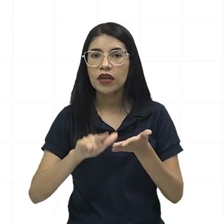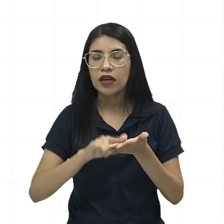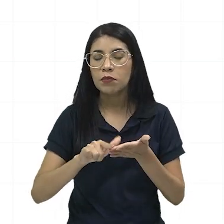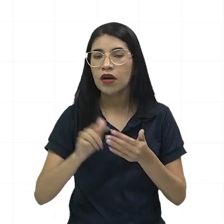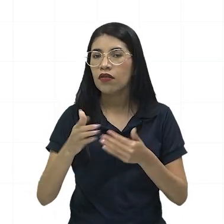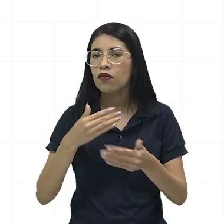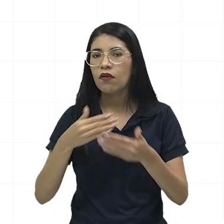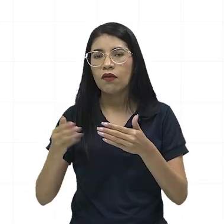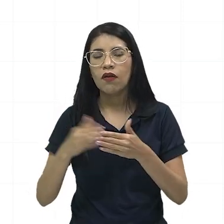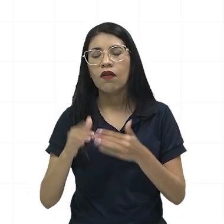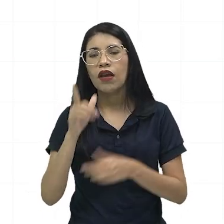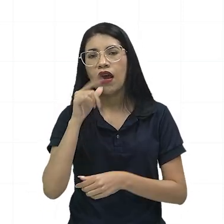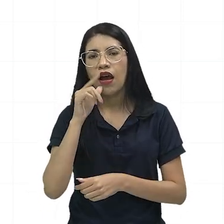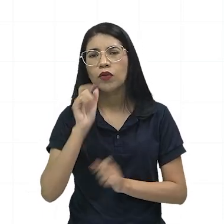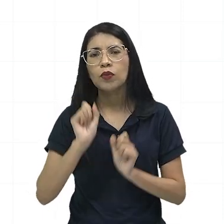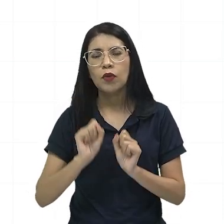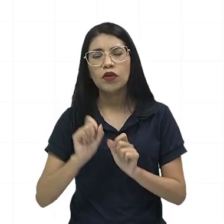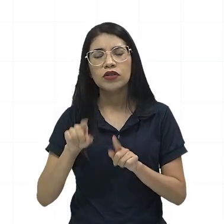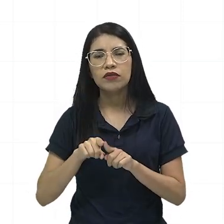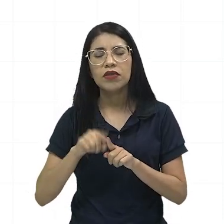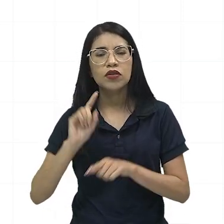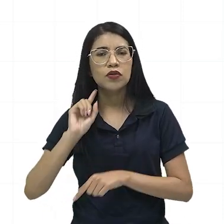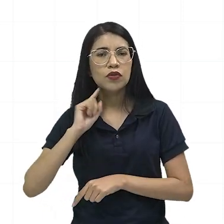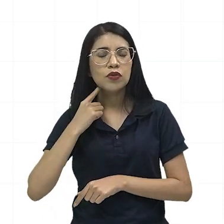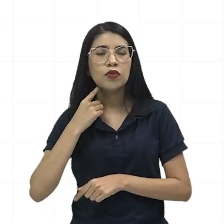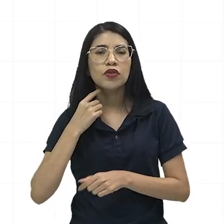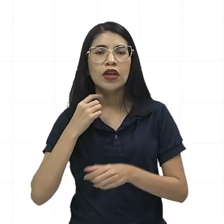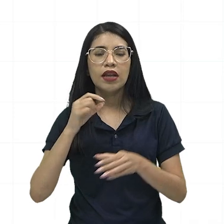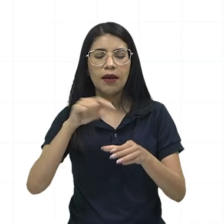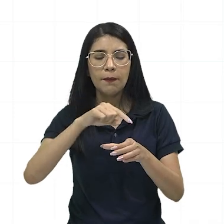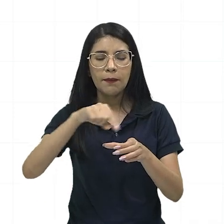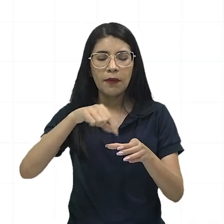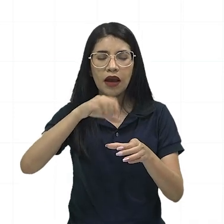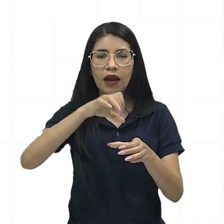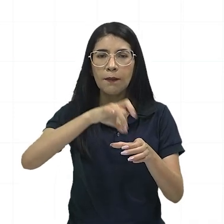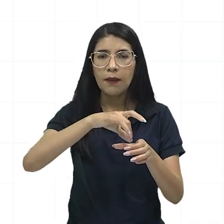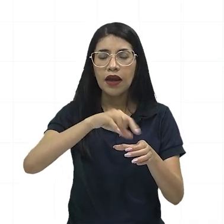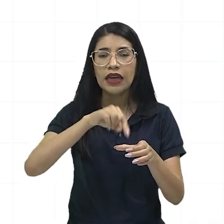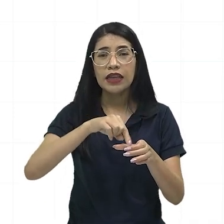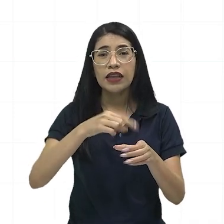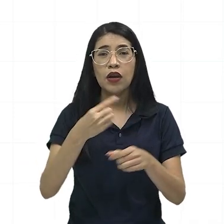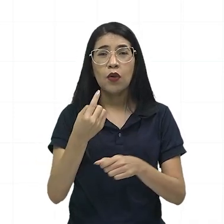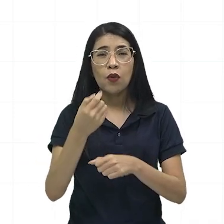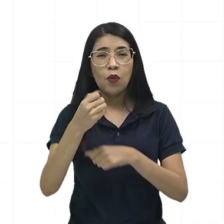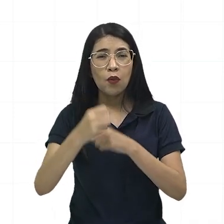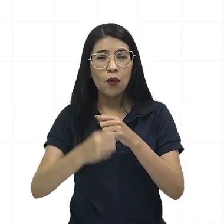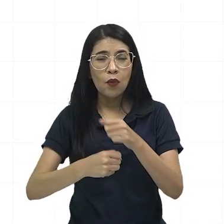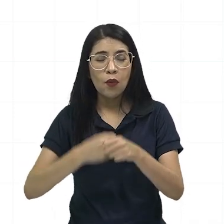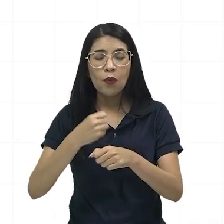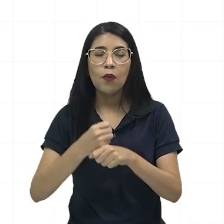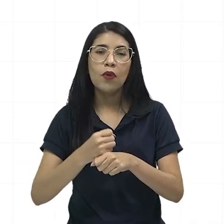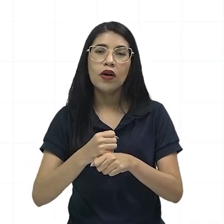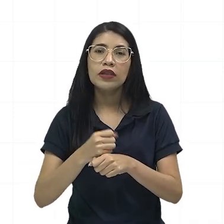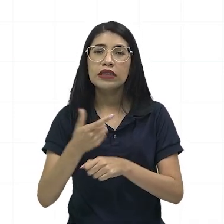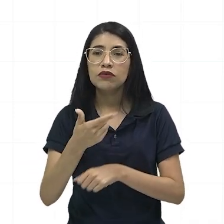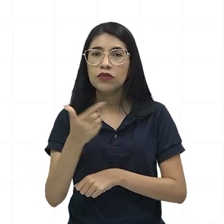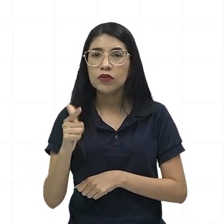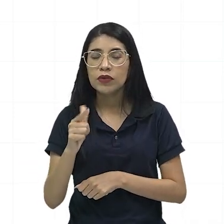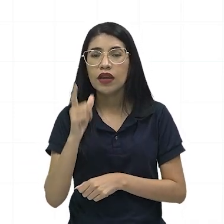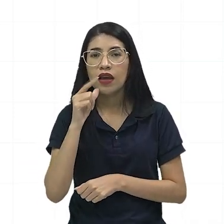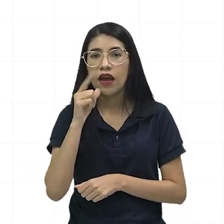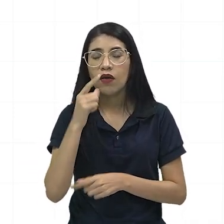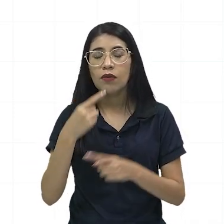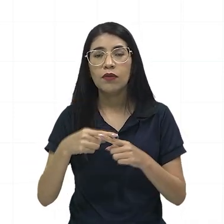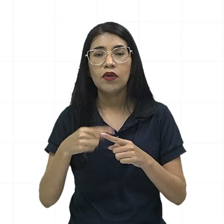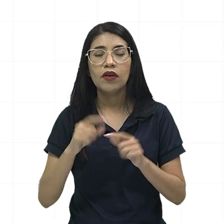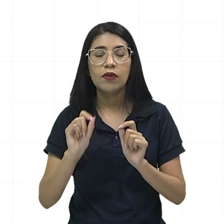tipo de água. Inclusive os ovos deles podem durar aí 1 ano sem que haja água próximo a ele,